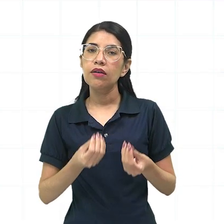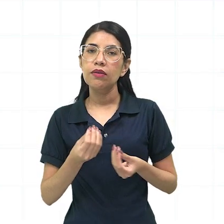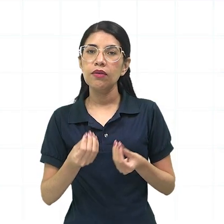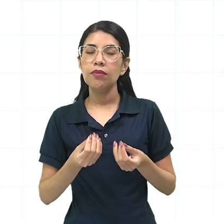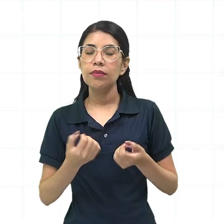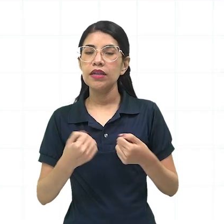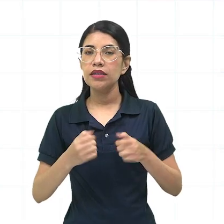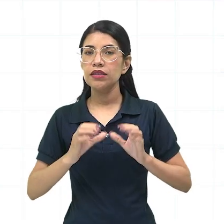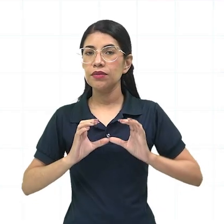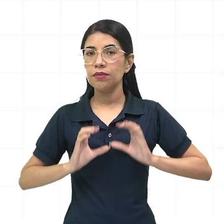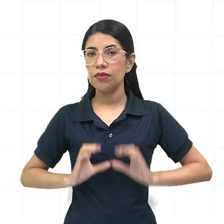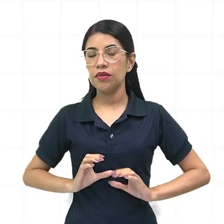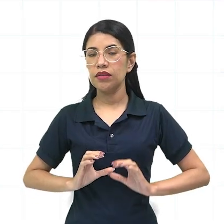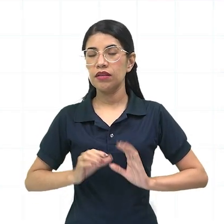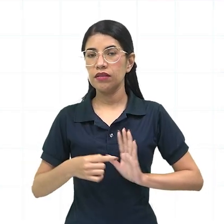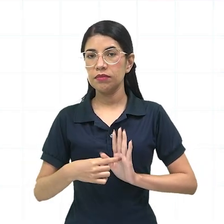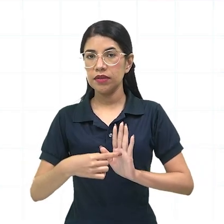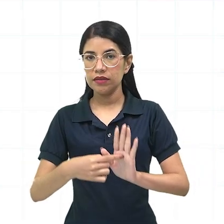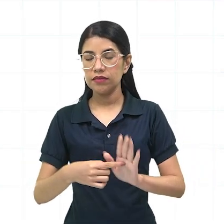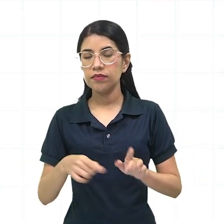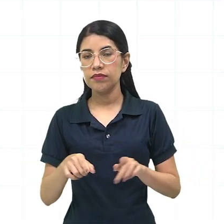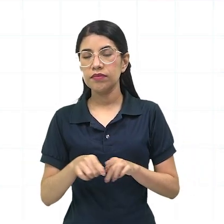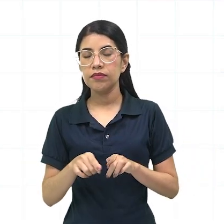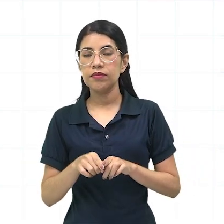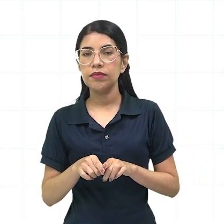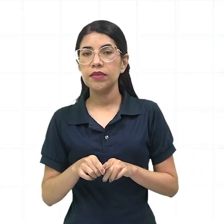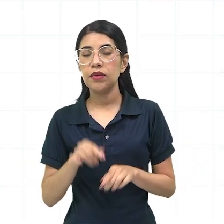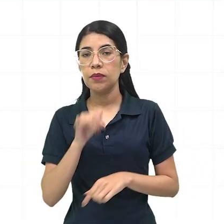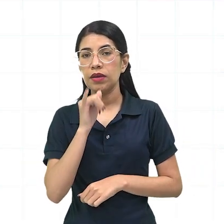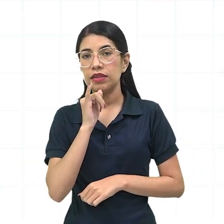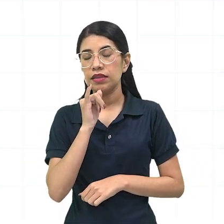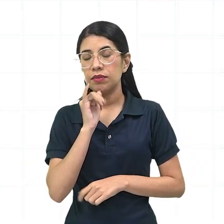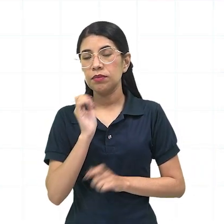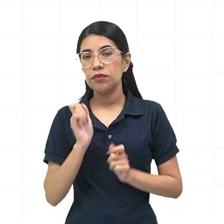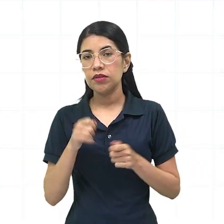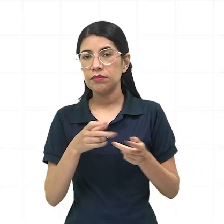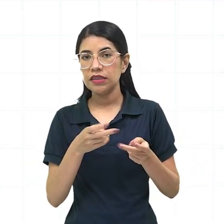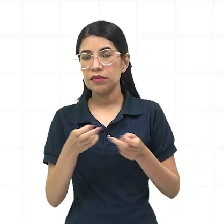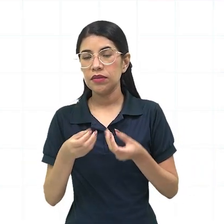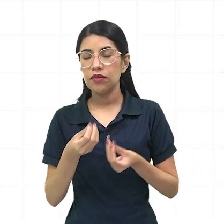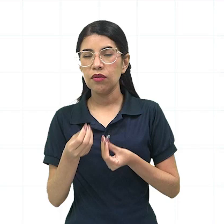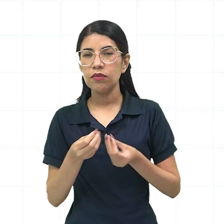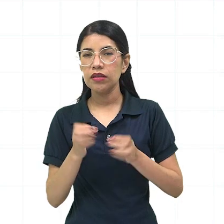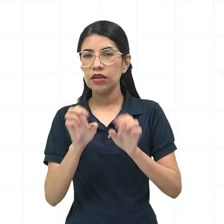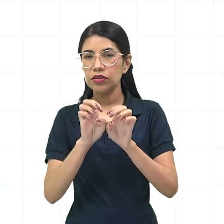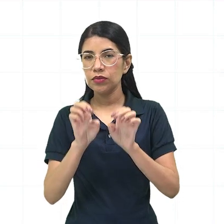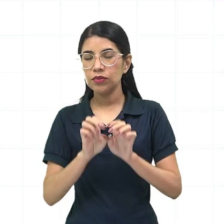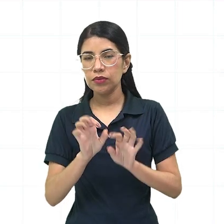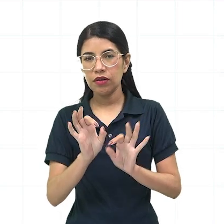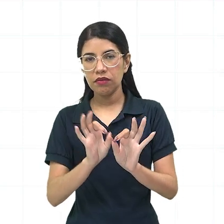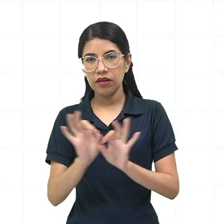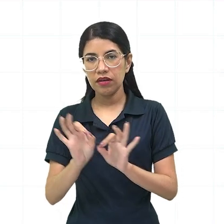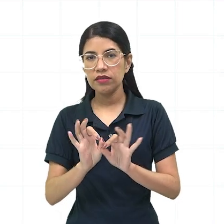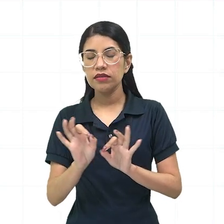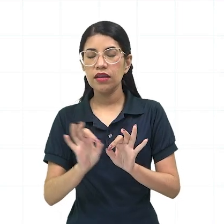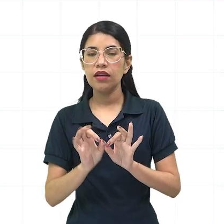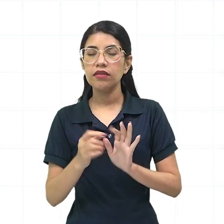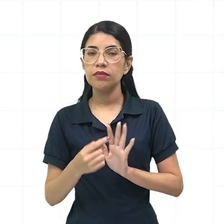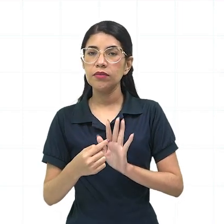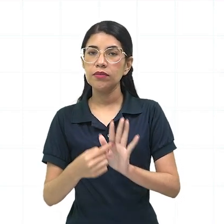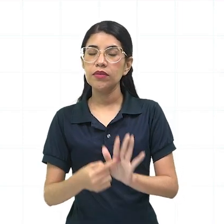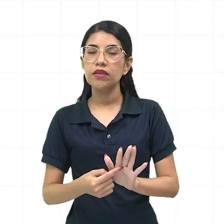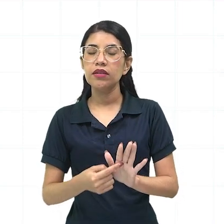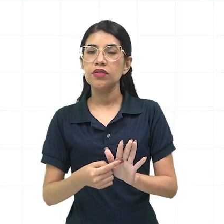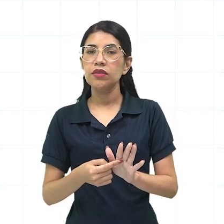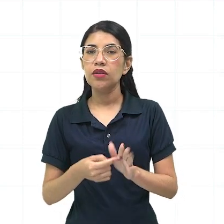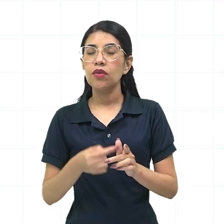se comportar em cena. Nesse caso, a gente percebe uma estrutura. Então, ele está mostrando